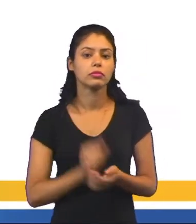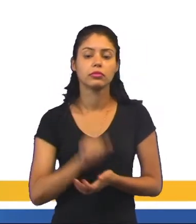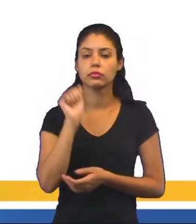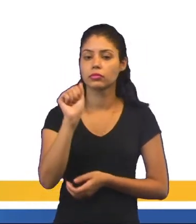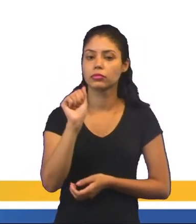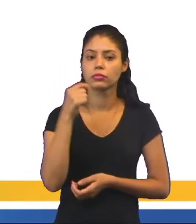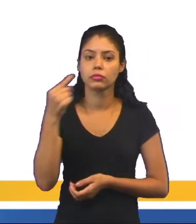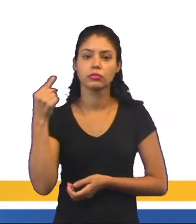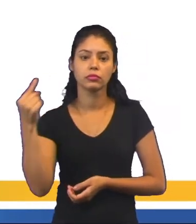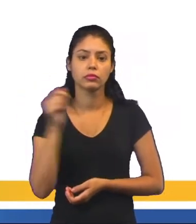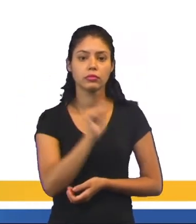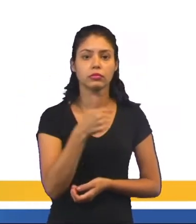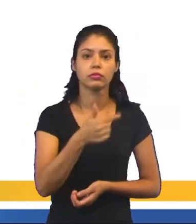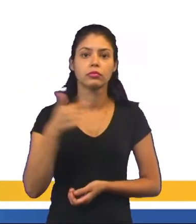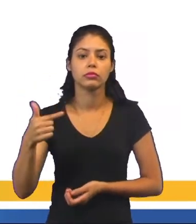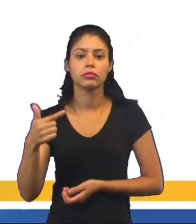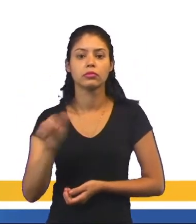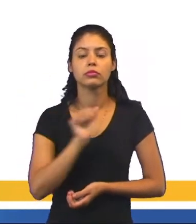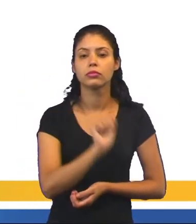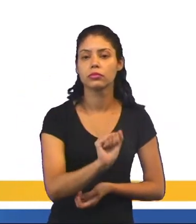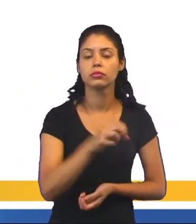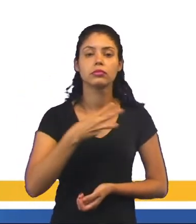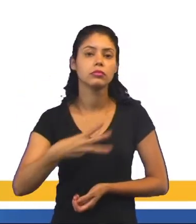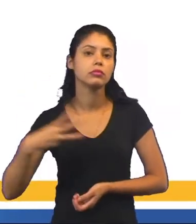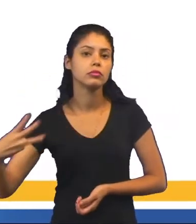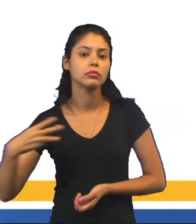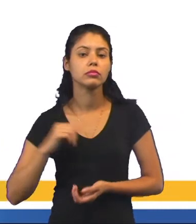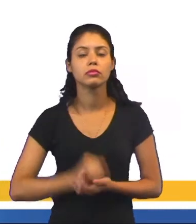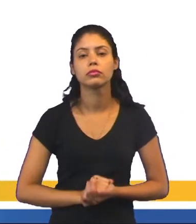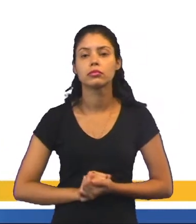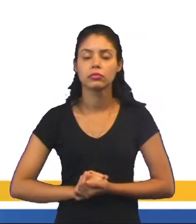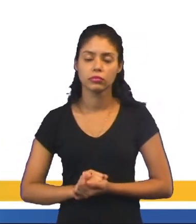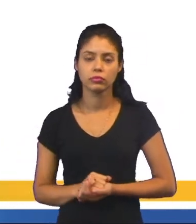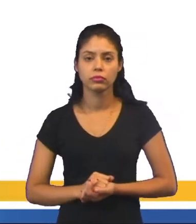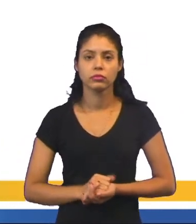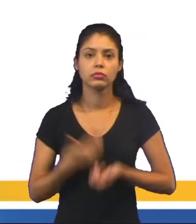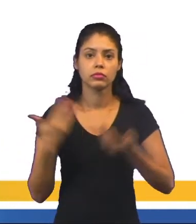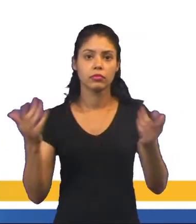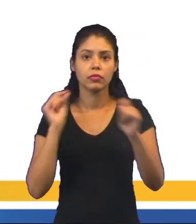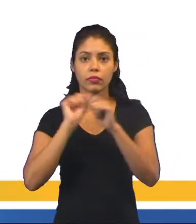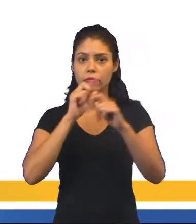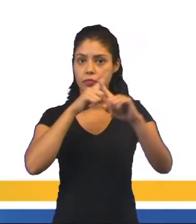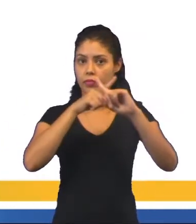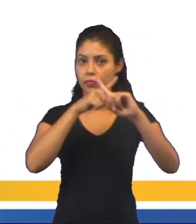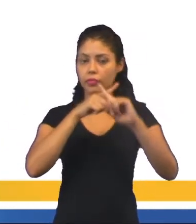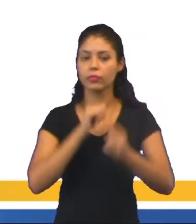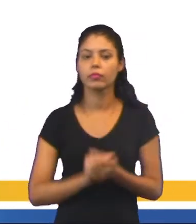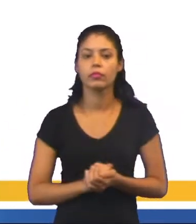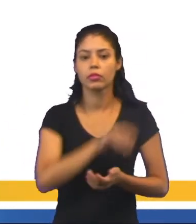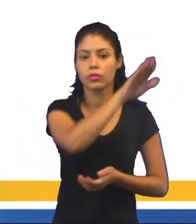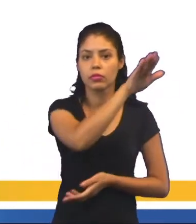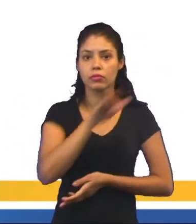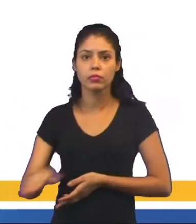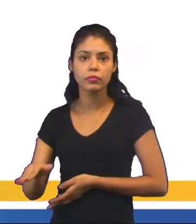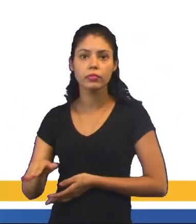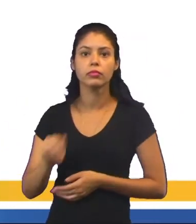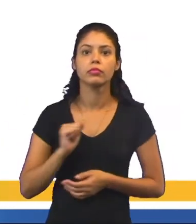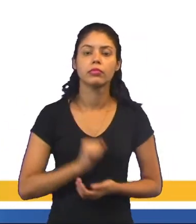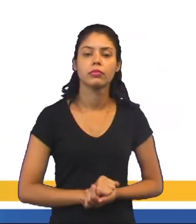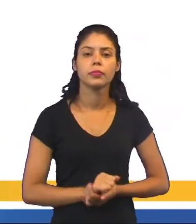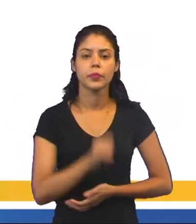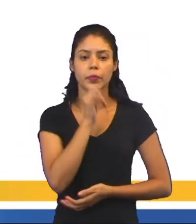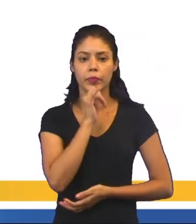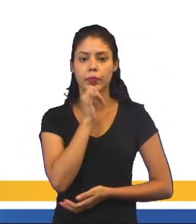ter o A11, o A22, o A33. Então, eu faço a multiplicação direta.